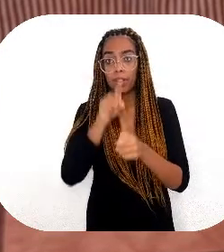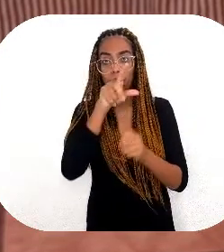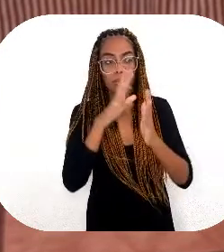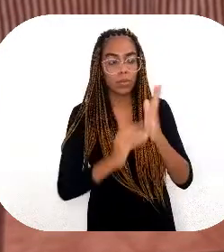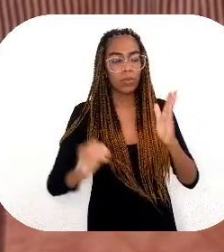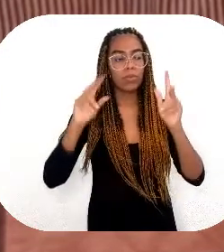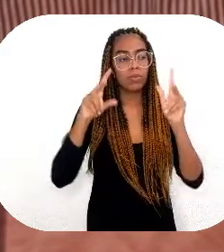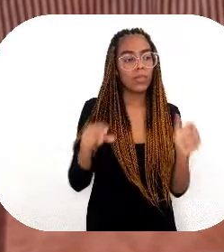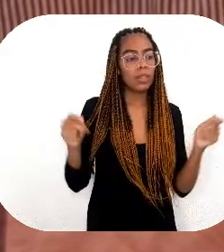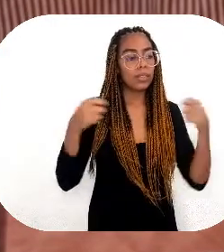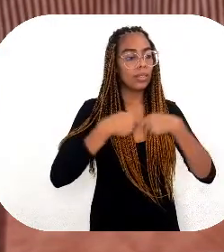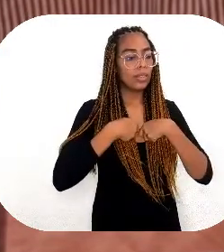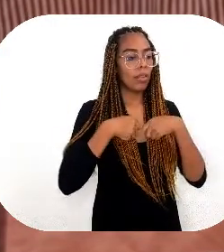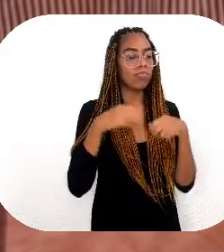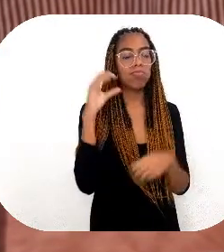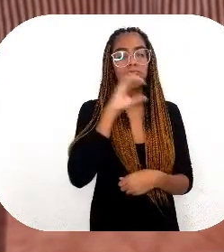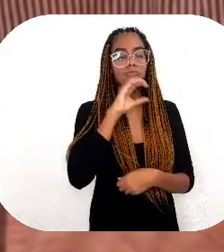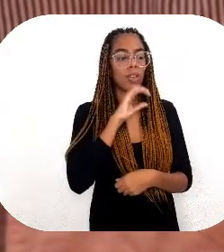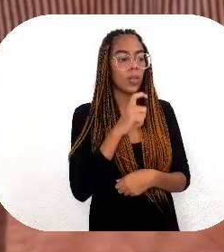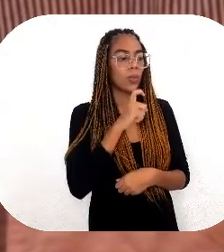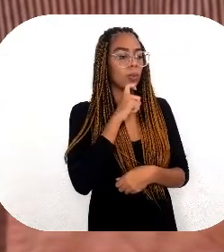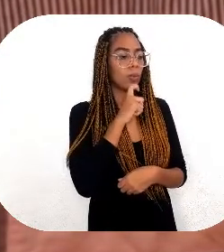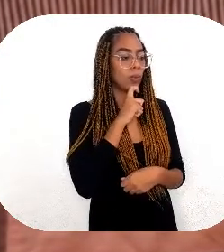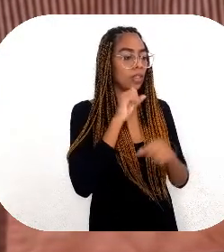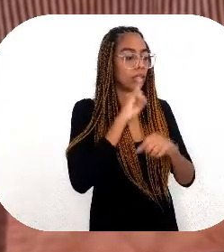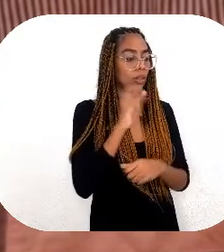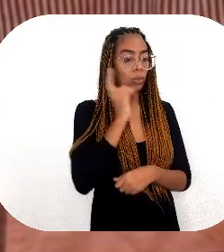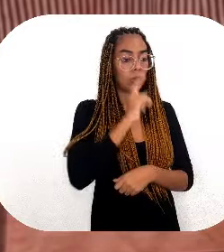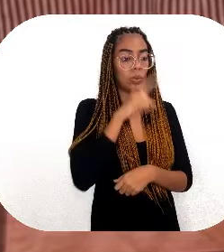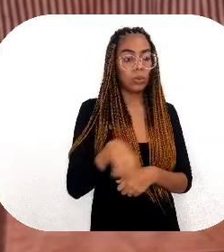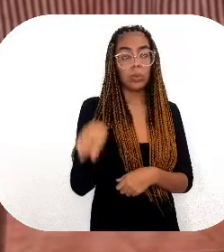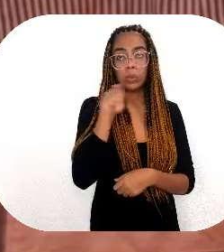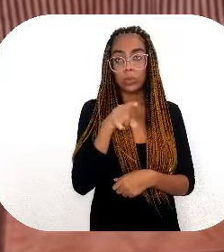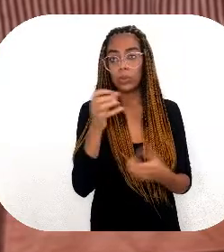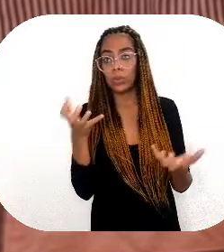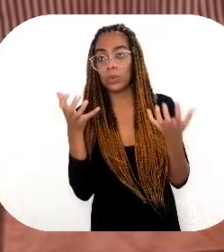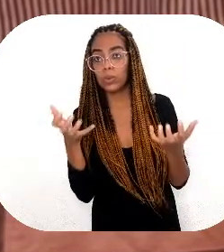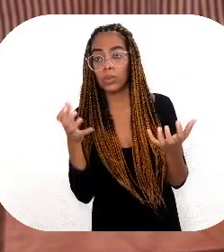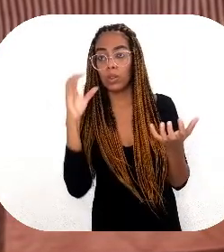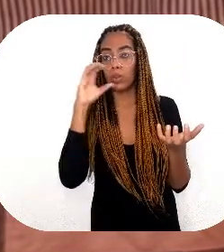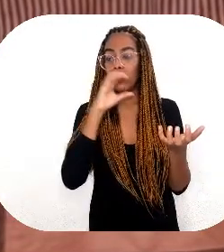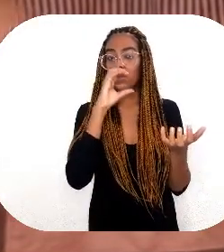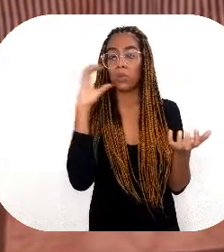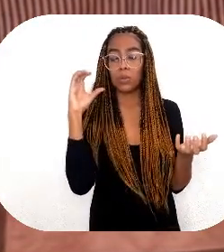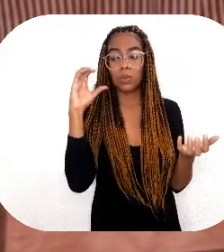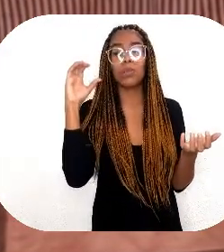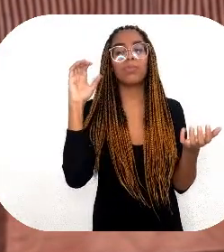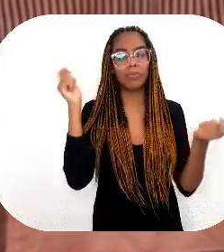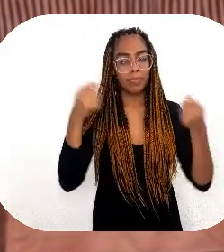Esfrega as mãozinhas uma na outra, esfrega, esfrega, esfrega, esfrega, esfrega, para deixar as mãos bem quentinhas. Quando as mãozinhas estiverem bem